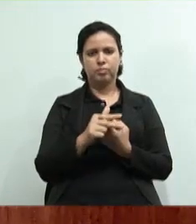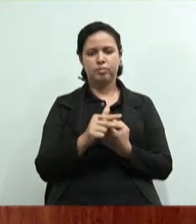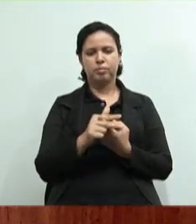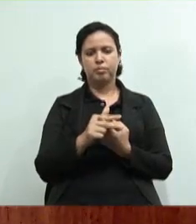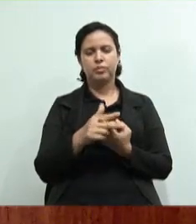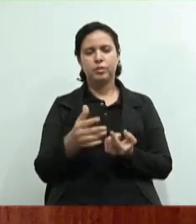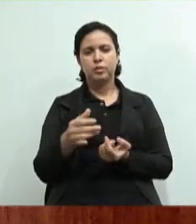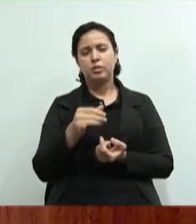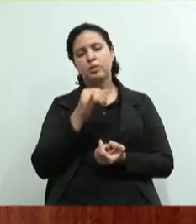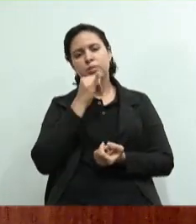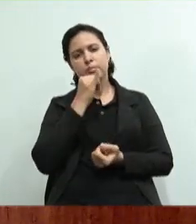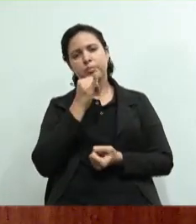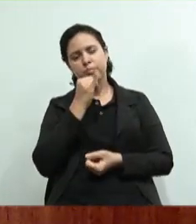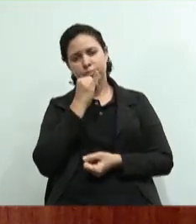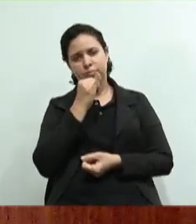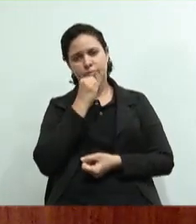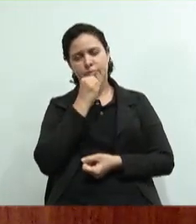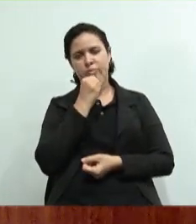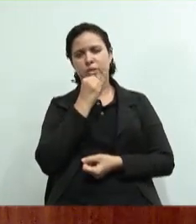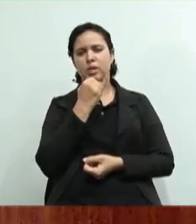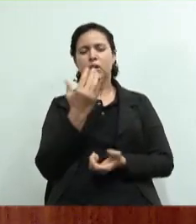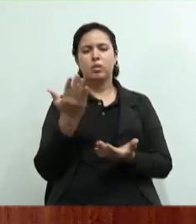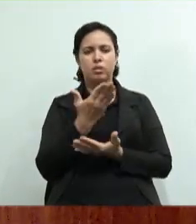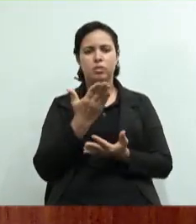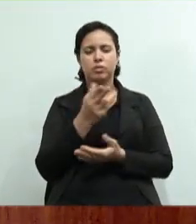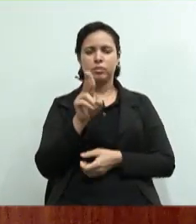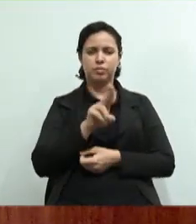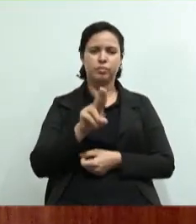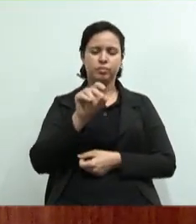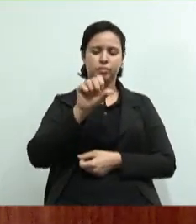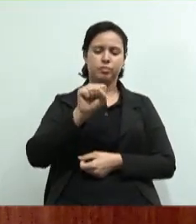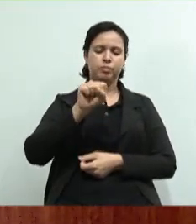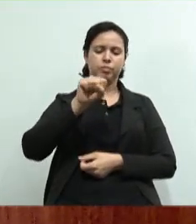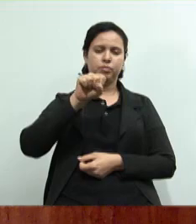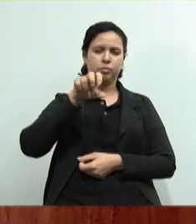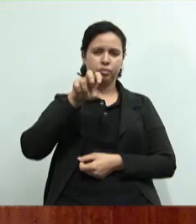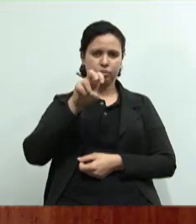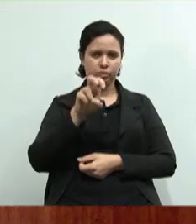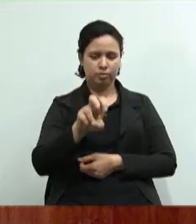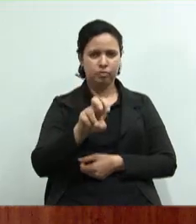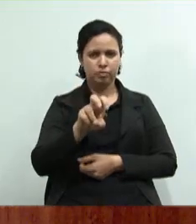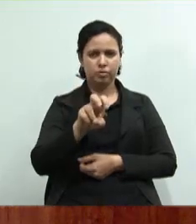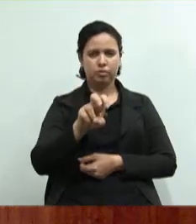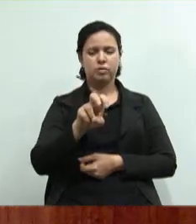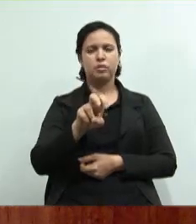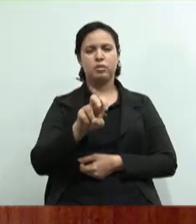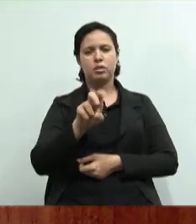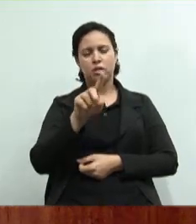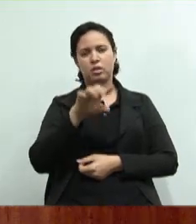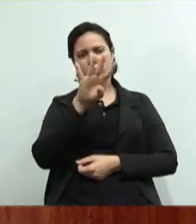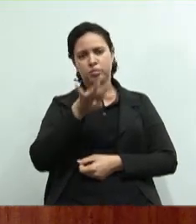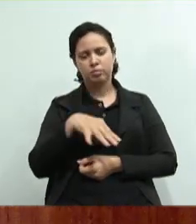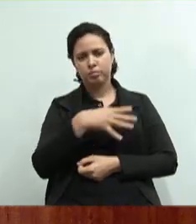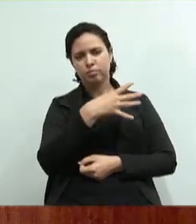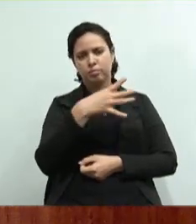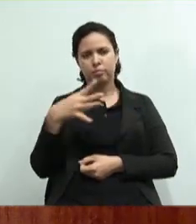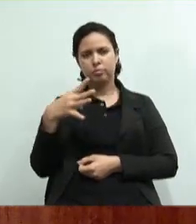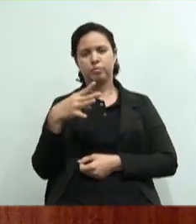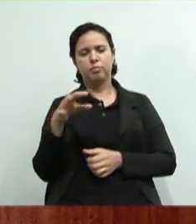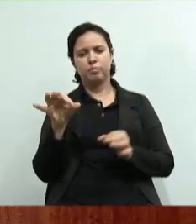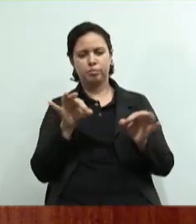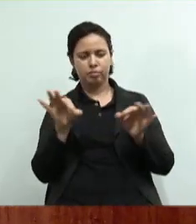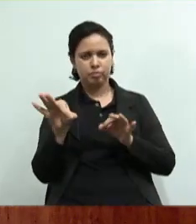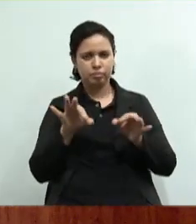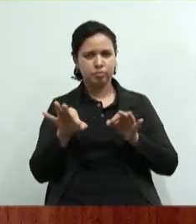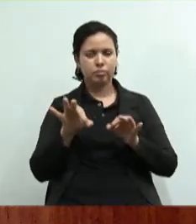né? Mas verdade. A partir de agora vocês conhecem essas ferramentas, né, que é do planejamento, fluxograma, né, os 5S. Então agora